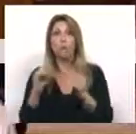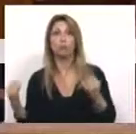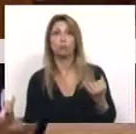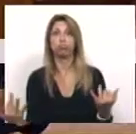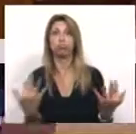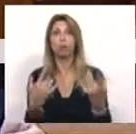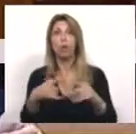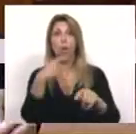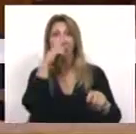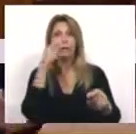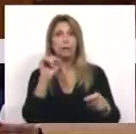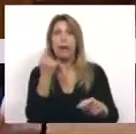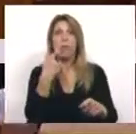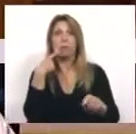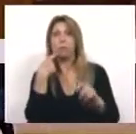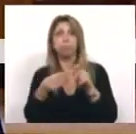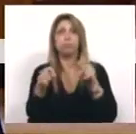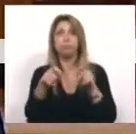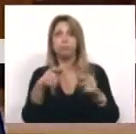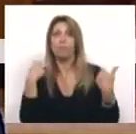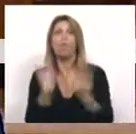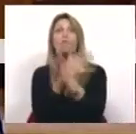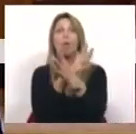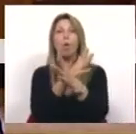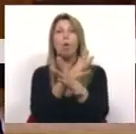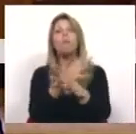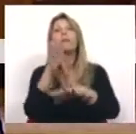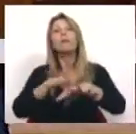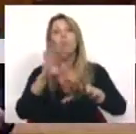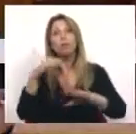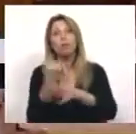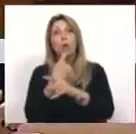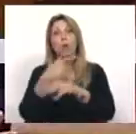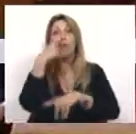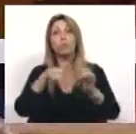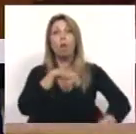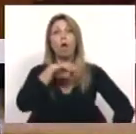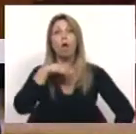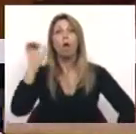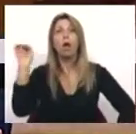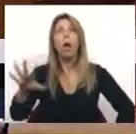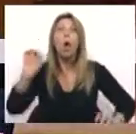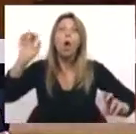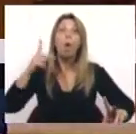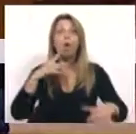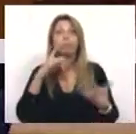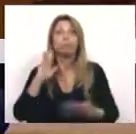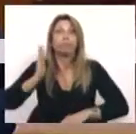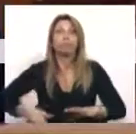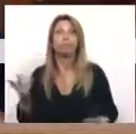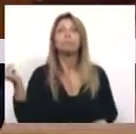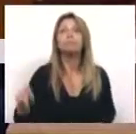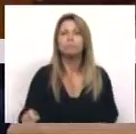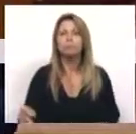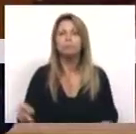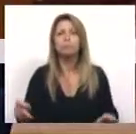florestais terem origem em ações negligentes e acidentais. Não há dúvidas sobre o facto de haver ignições decorrentes de